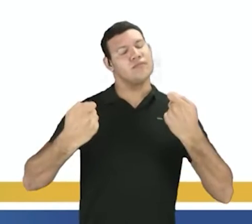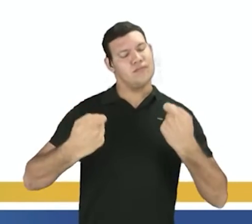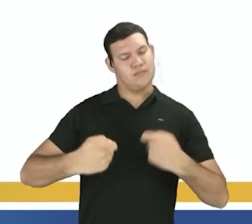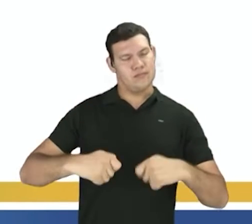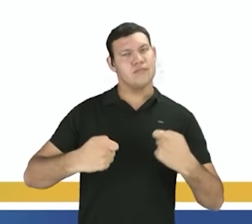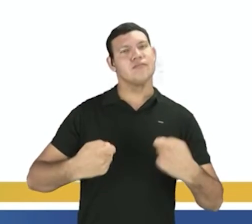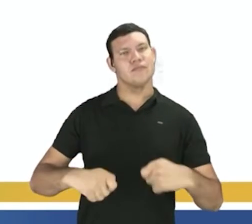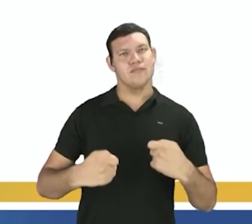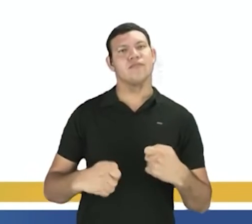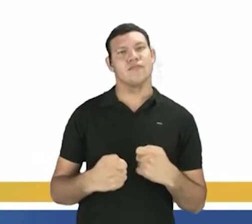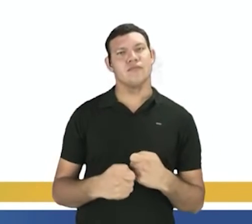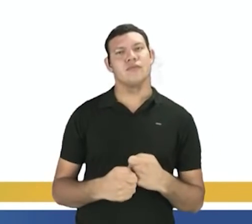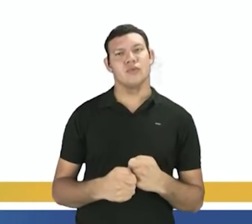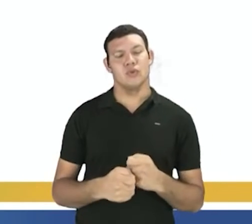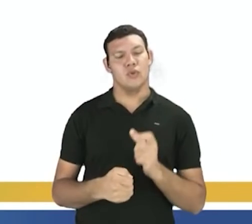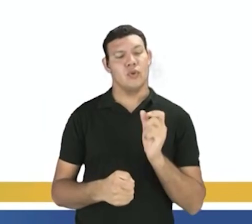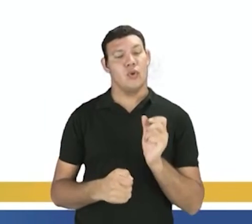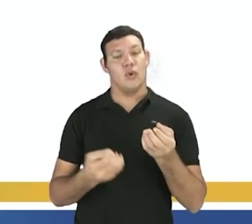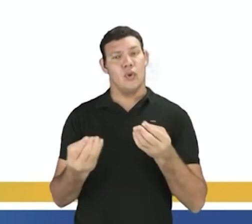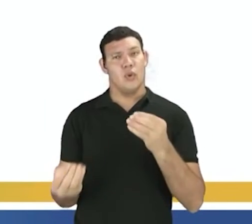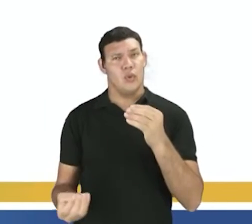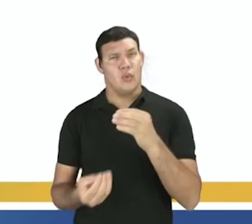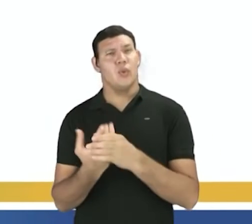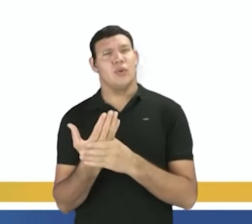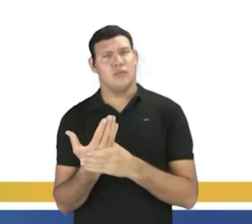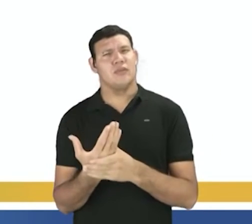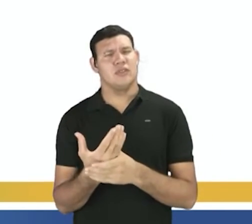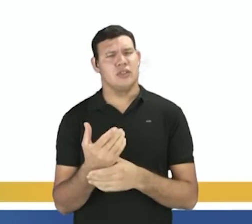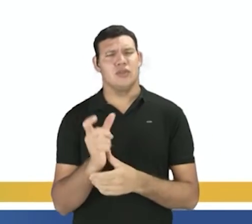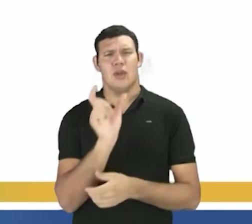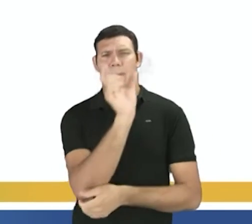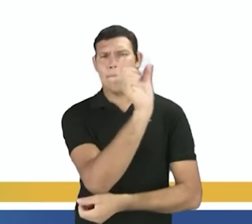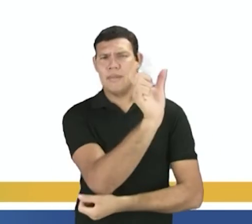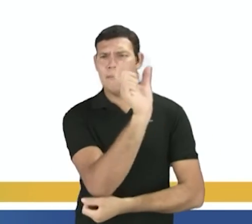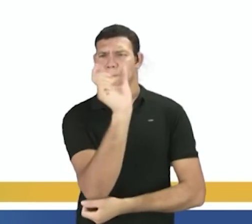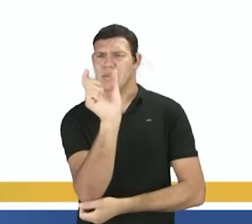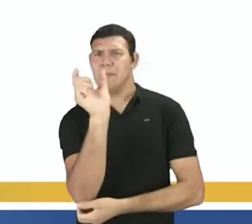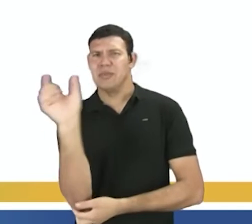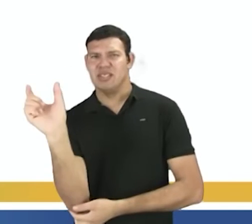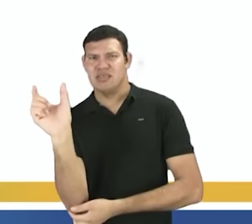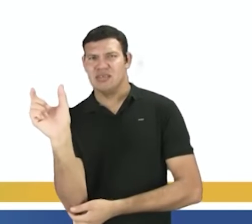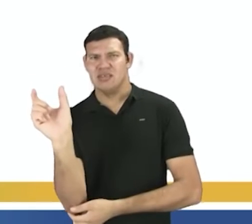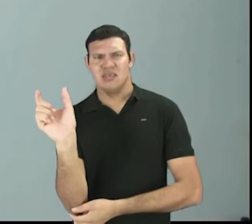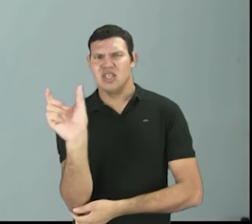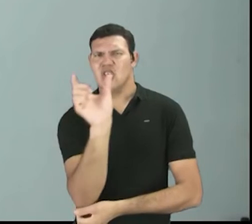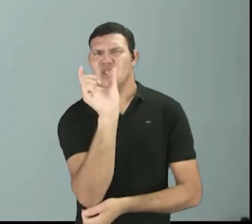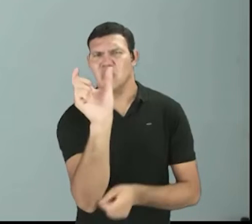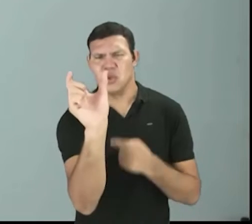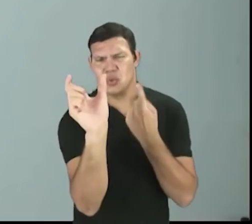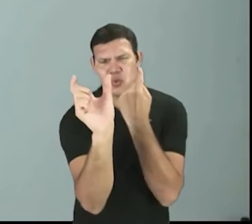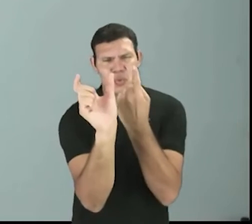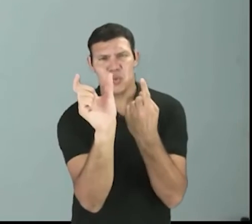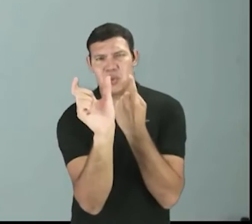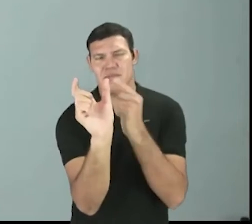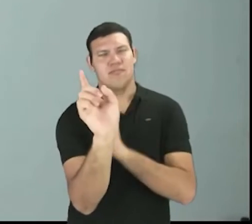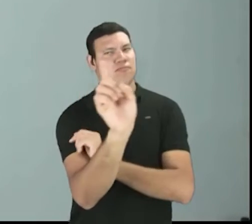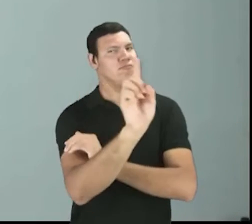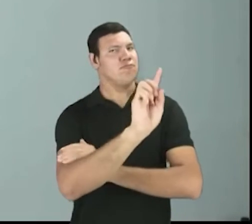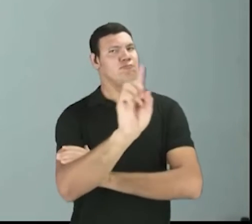precisam serem compostas de 2 ou mais palavras. Uma palavra só, ela não pode